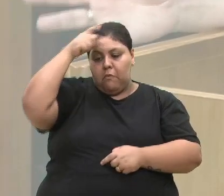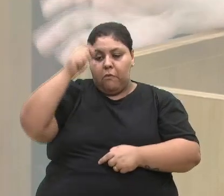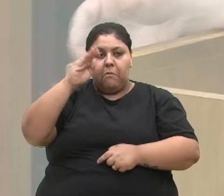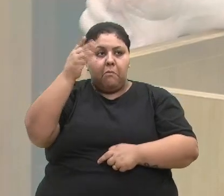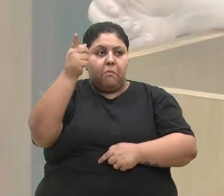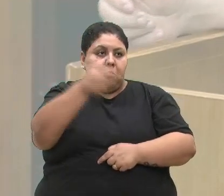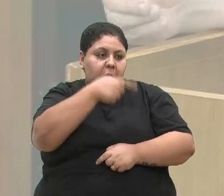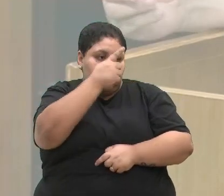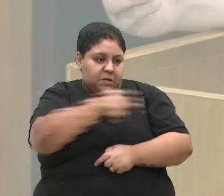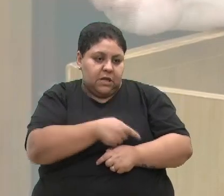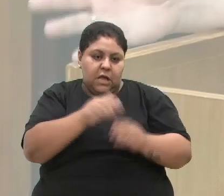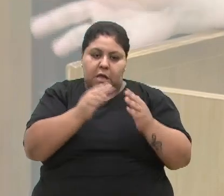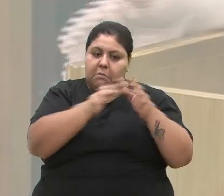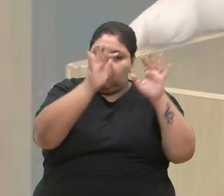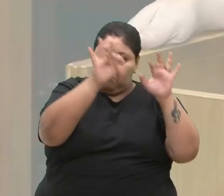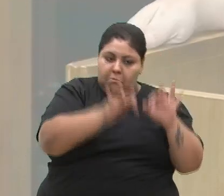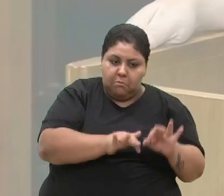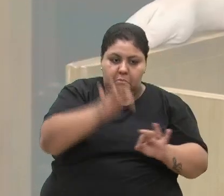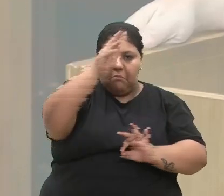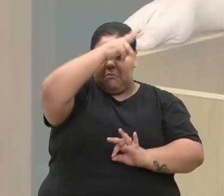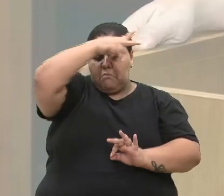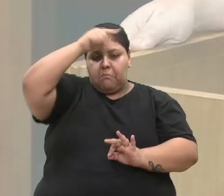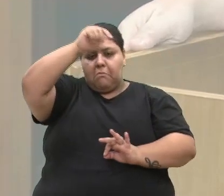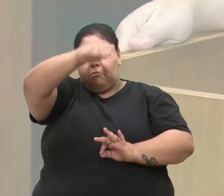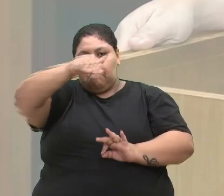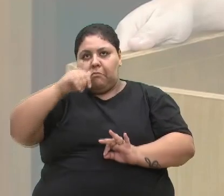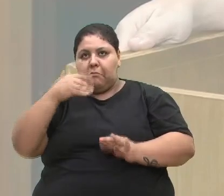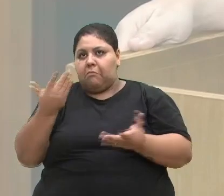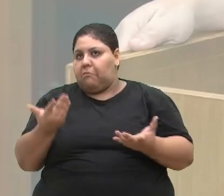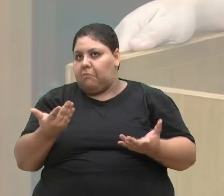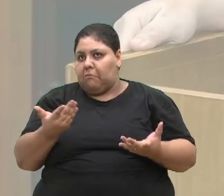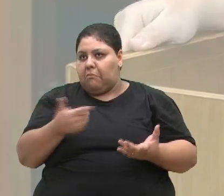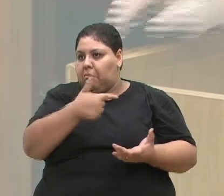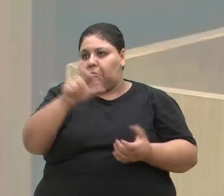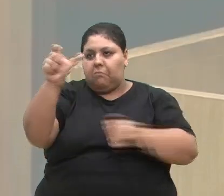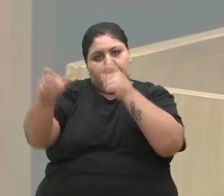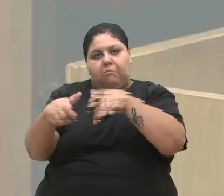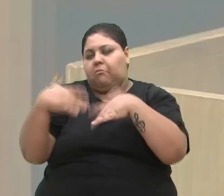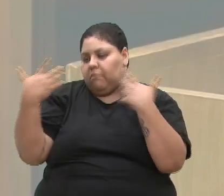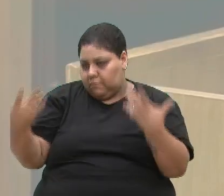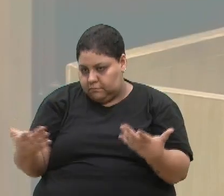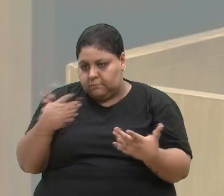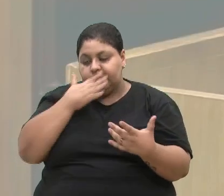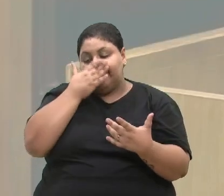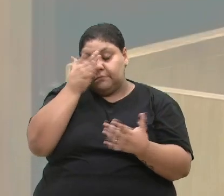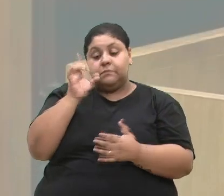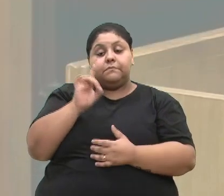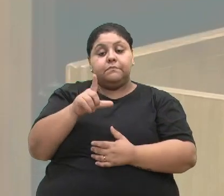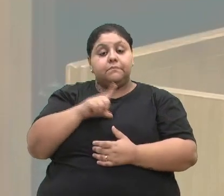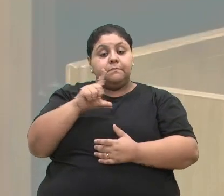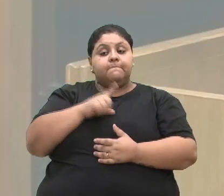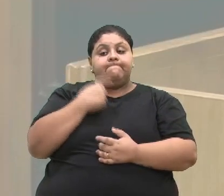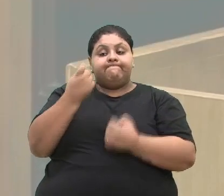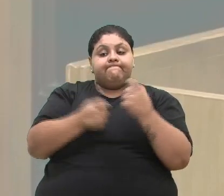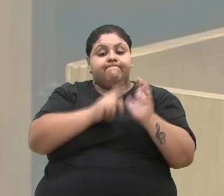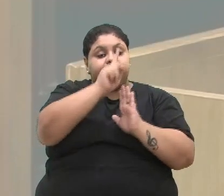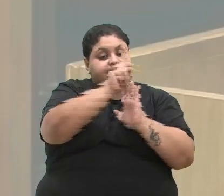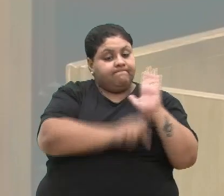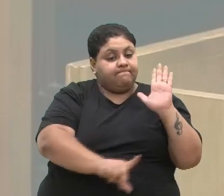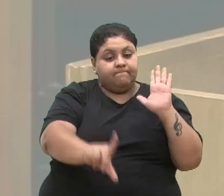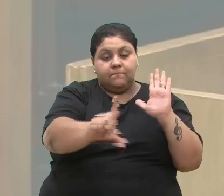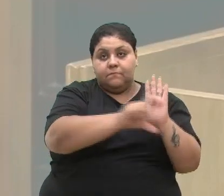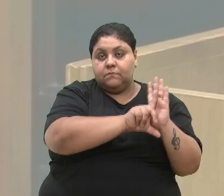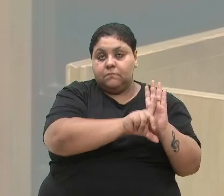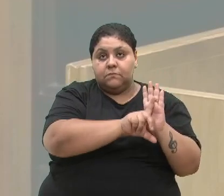poder derrubar, o prefeito poder chamar o Madin, enfim, e tudo mais. Só que nós temos também alguns projetos de lei que não dá mais